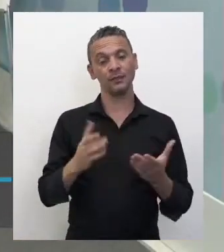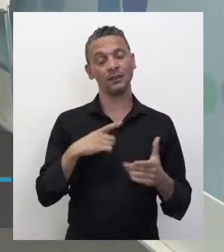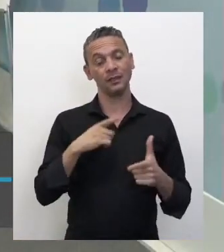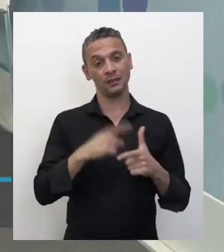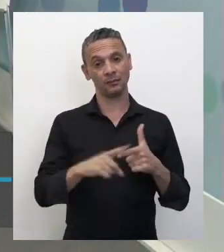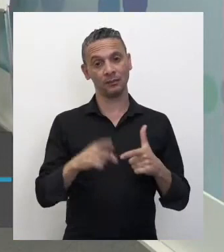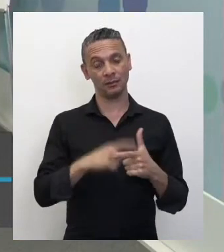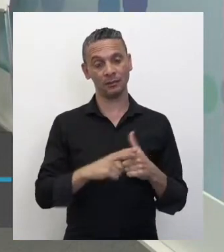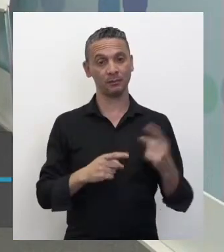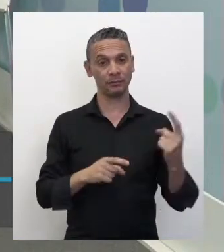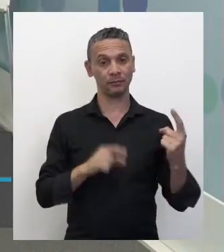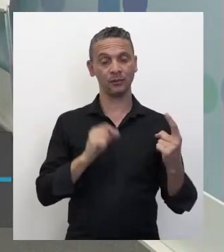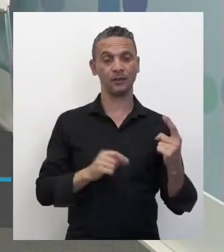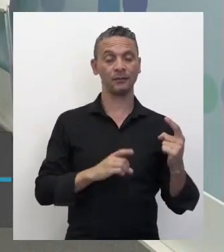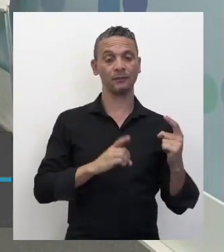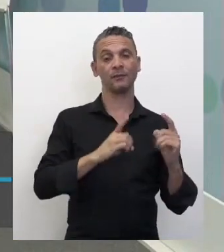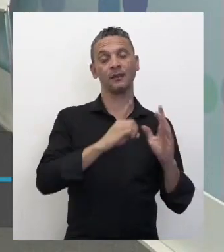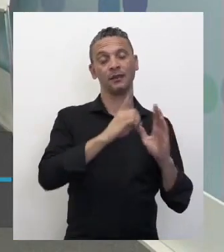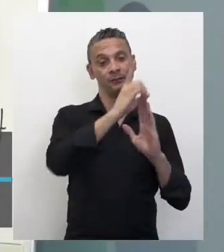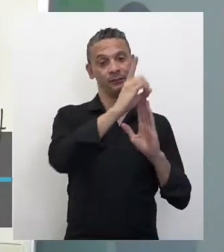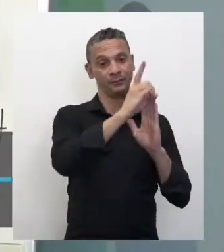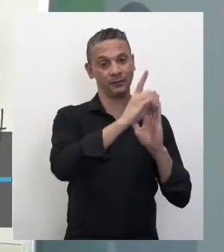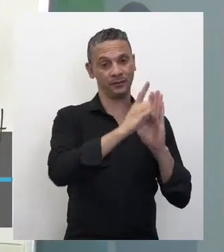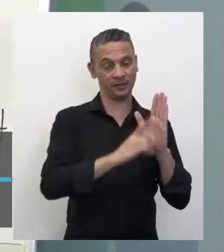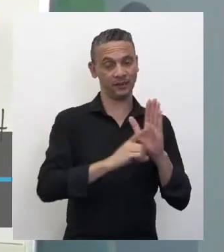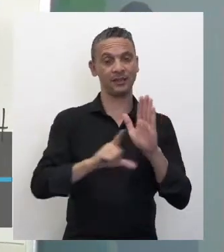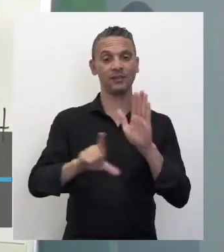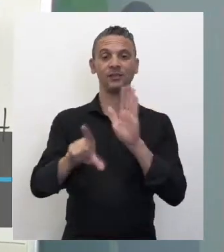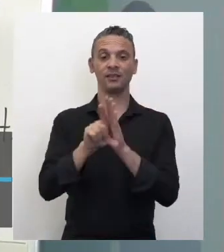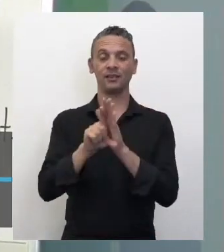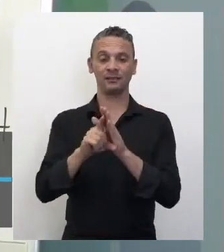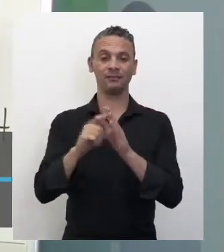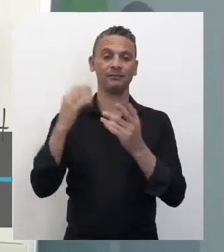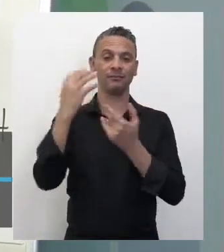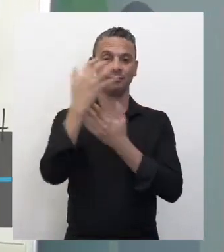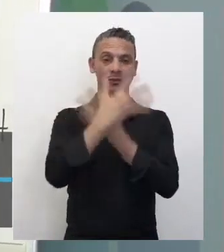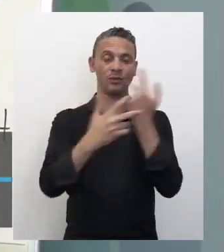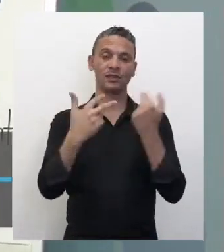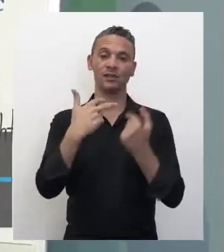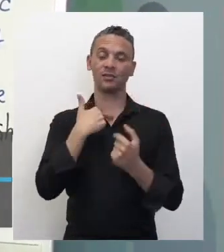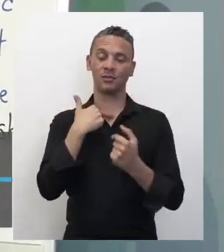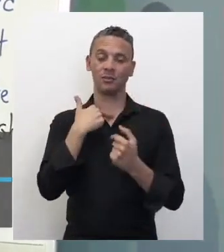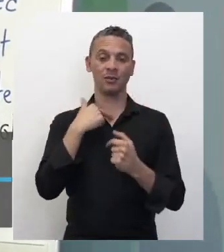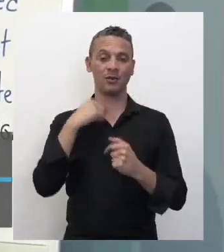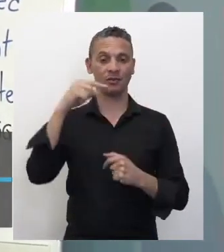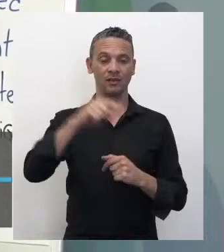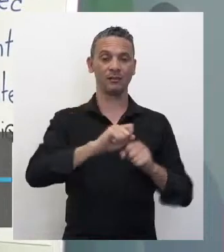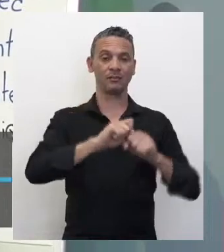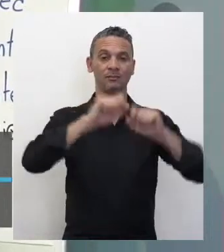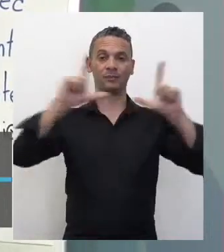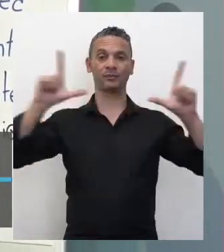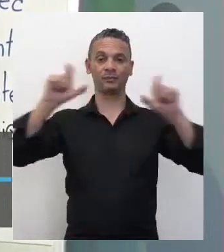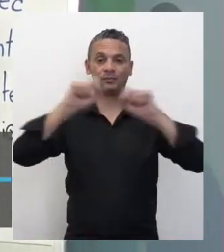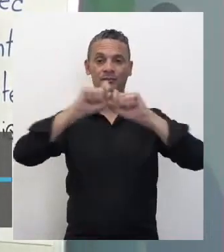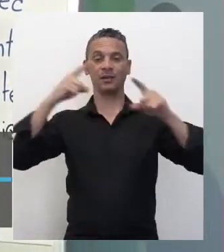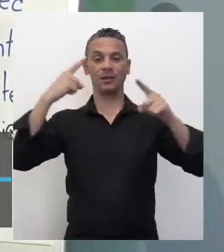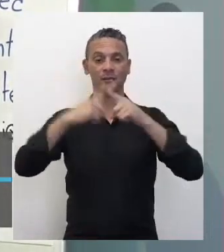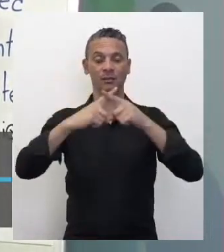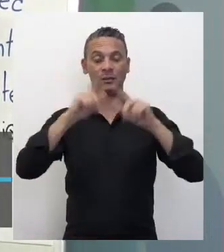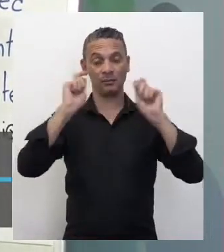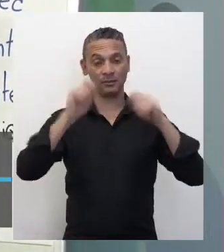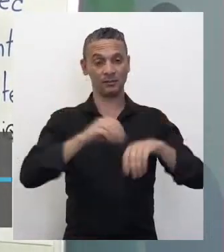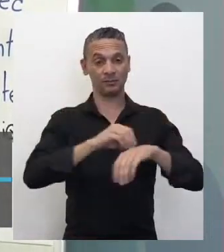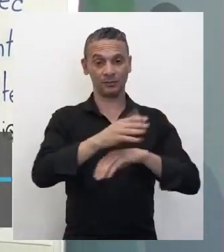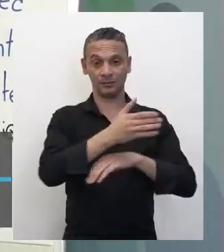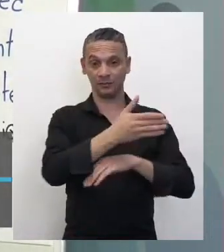aí dos direitos autorais, a gente não pode trazer músicas e qualquer vídeo aqui, eles têm que ser licenciados para a gente poder transmitir. Mas são atividades que